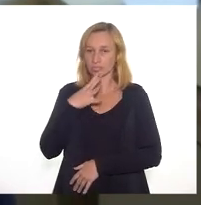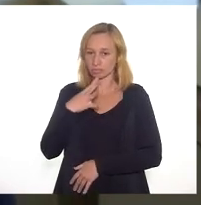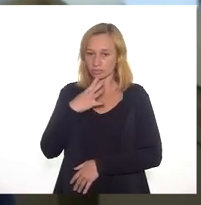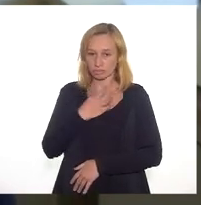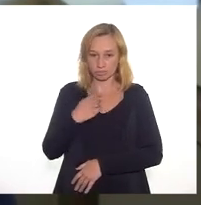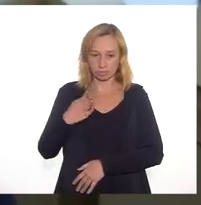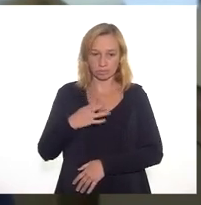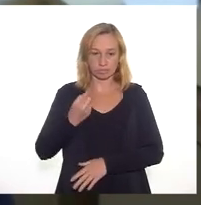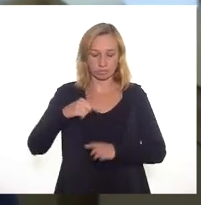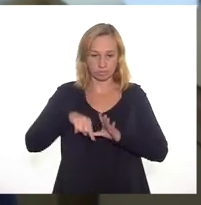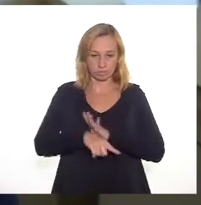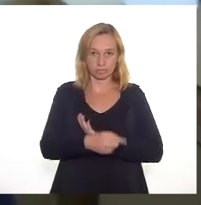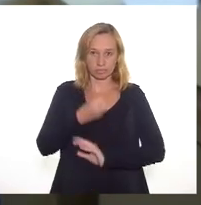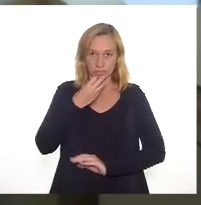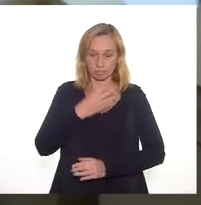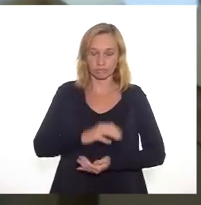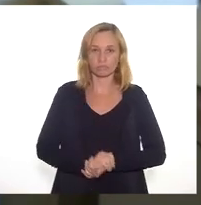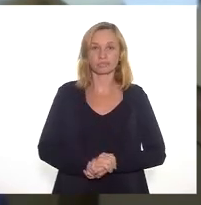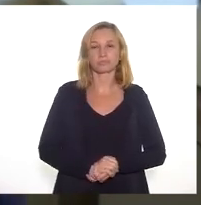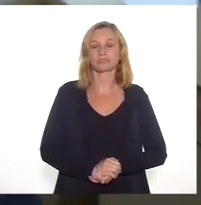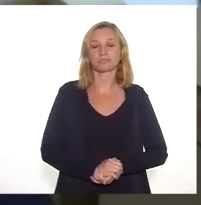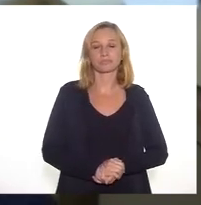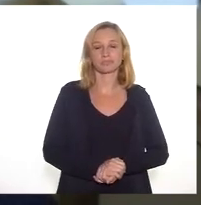em profundidade.